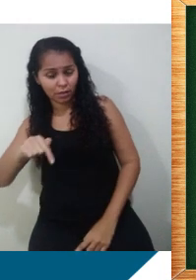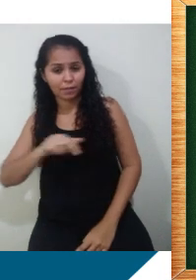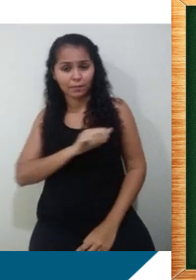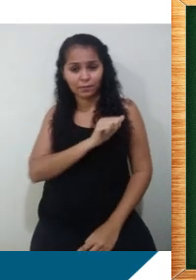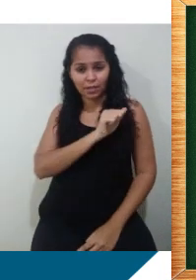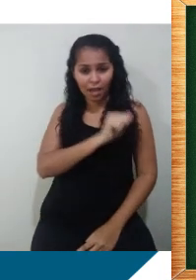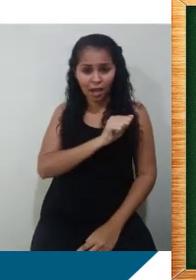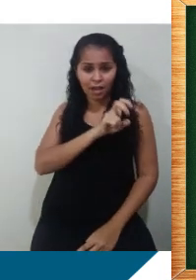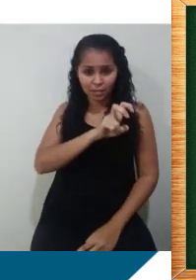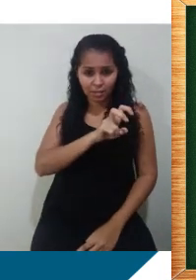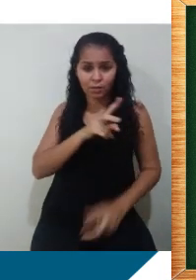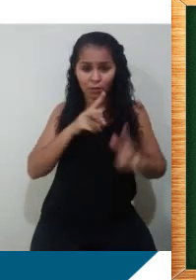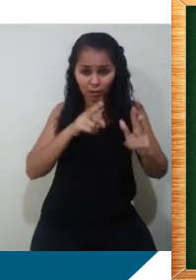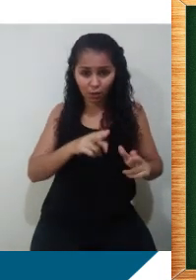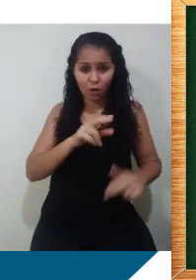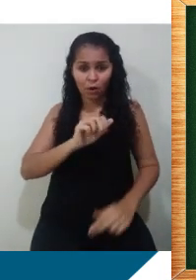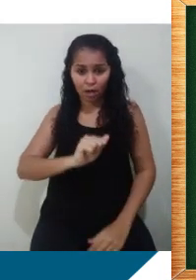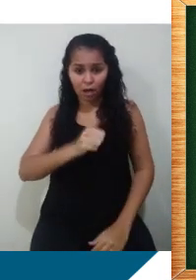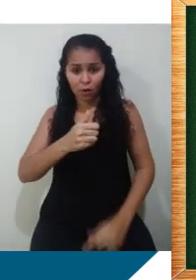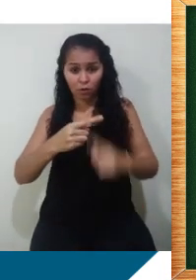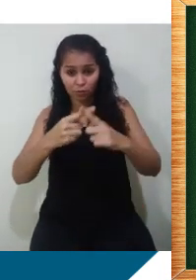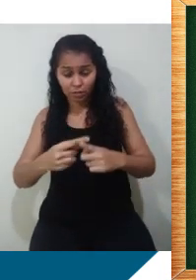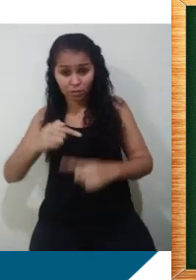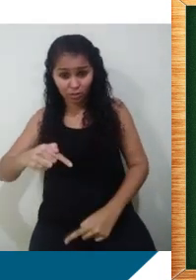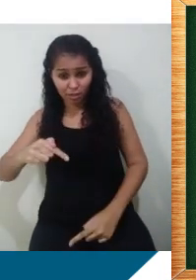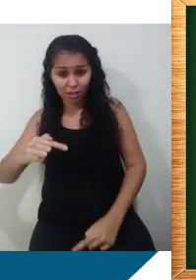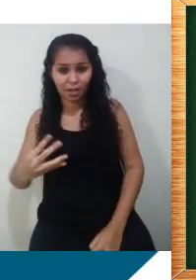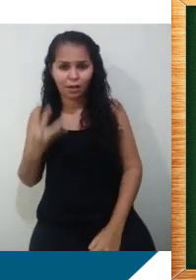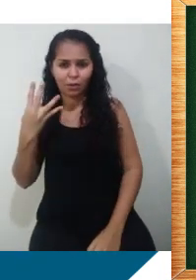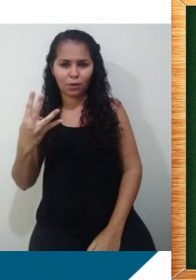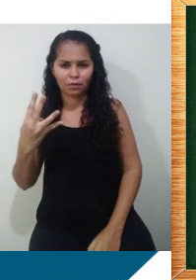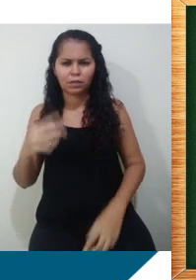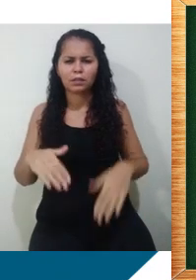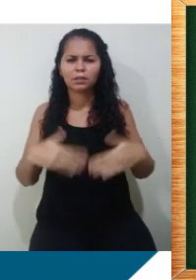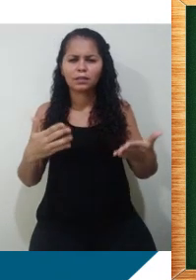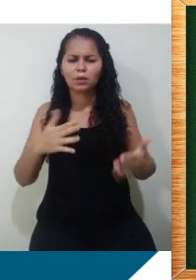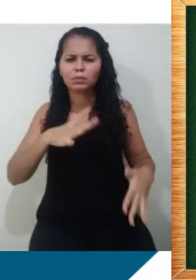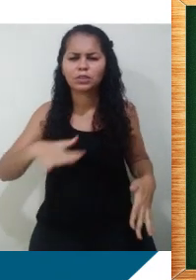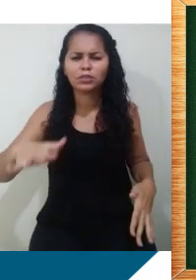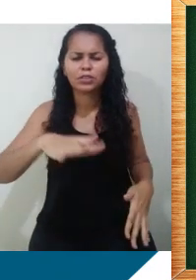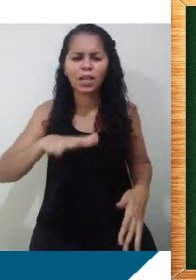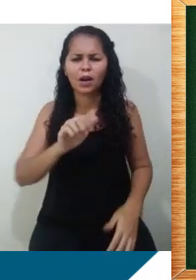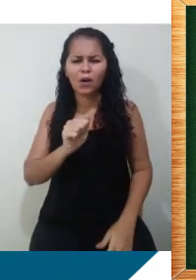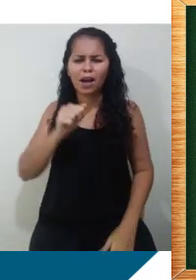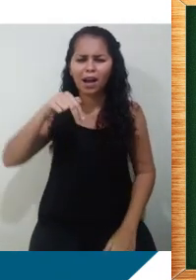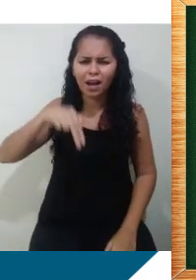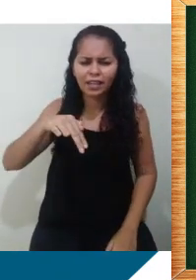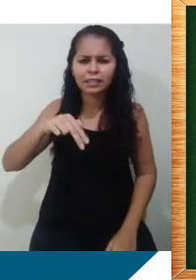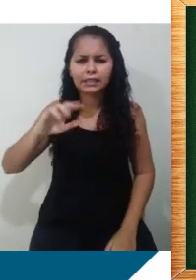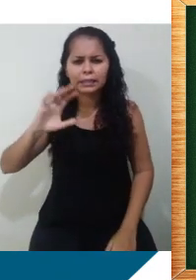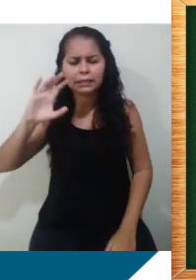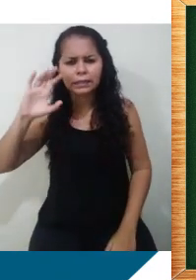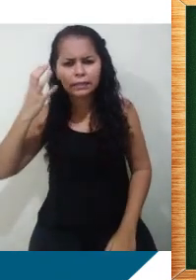vezes Q à quarta. Então, para um termo geral AN, nós podemos concluir intuitivamente